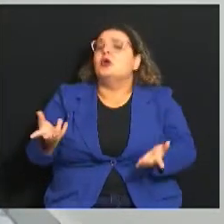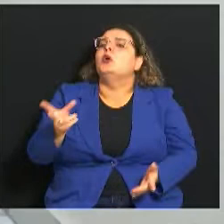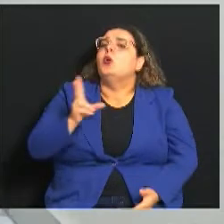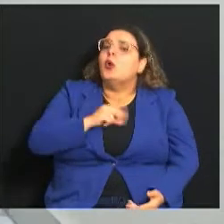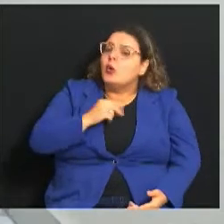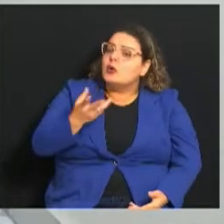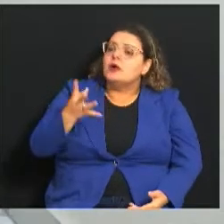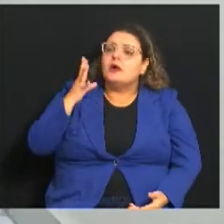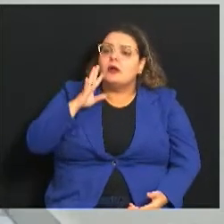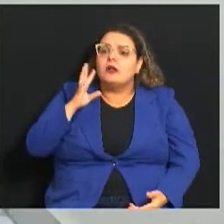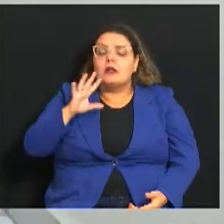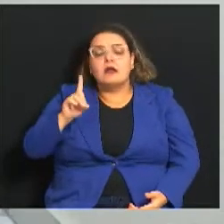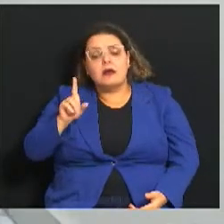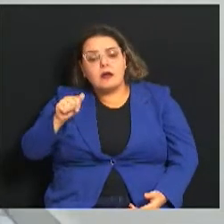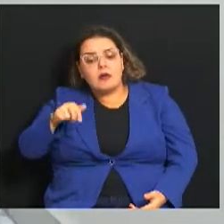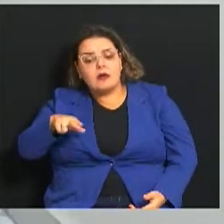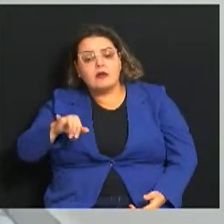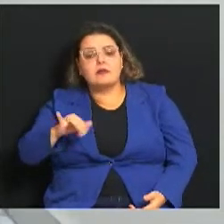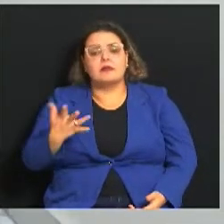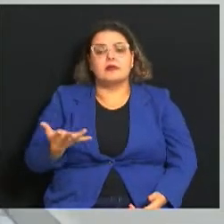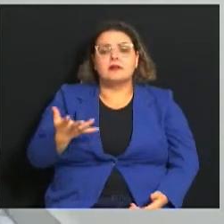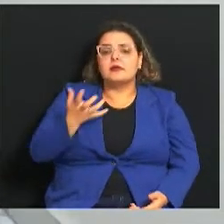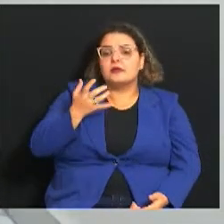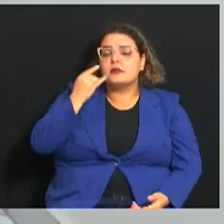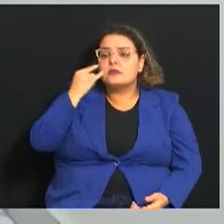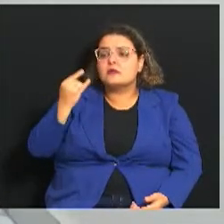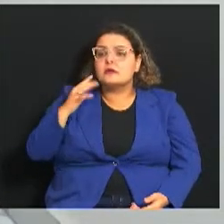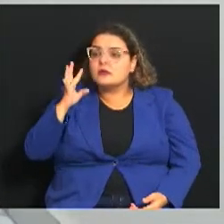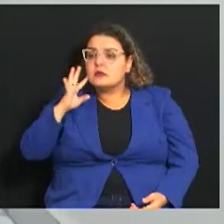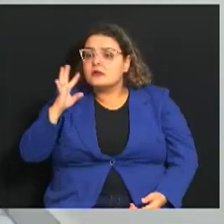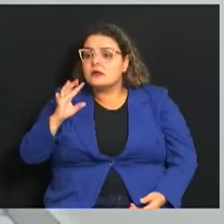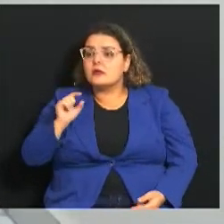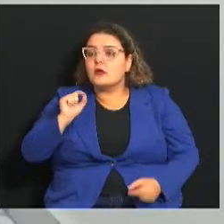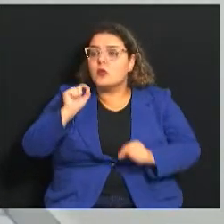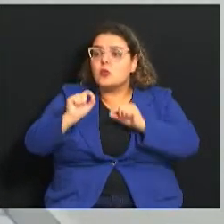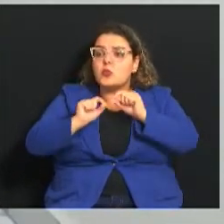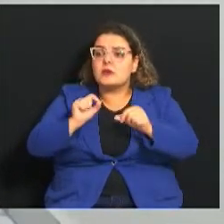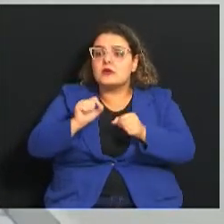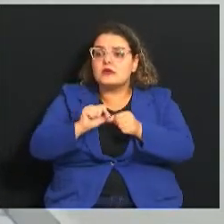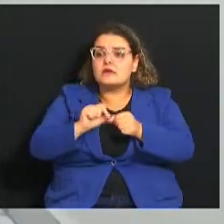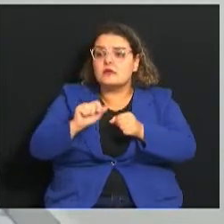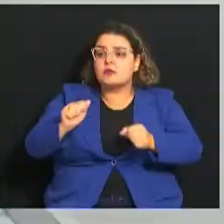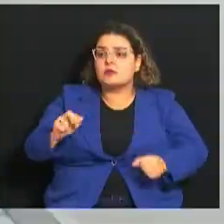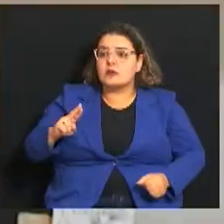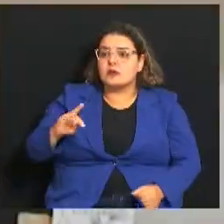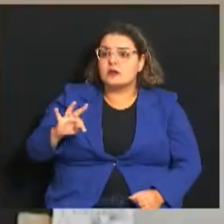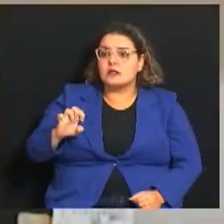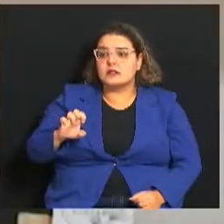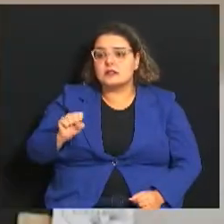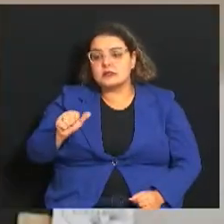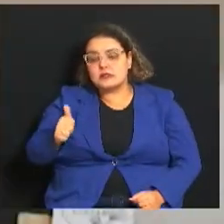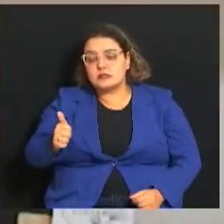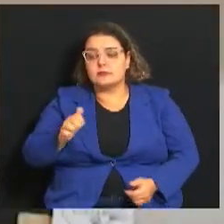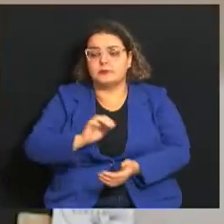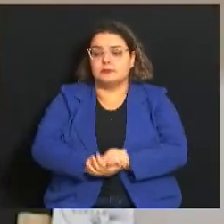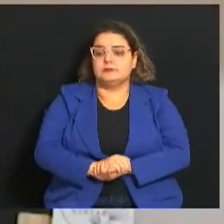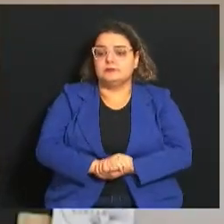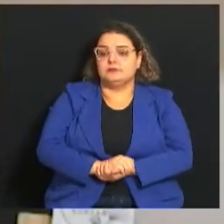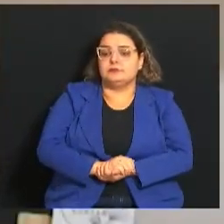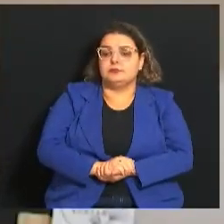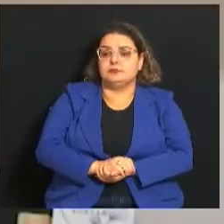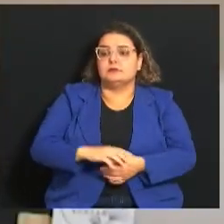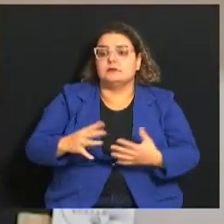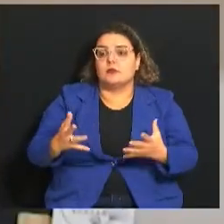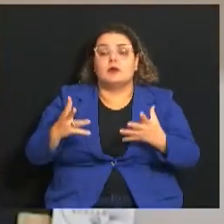lá a Dani falando, me interessei, que bacana. O que faz exatamente um artesão, enfim? O artesão, ele faz tudo,